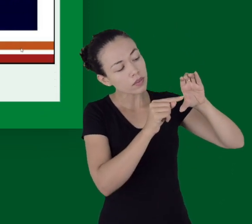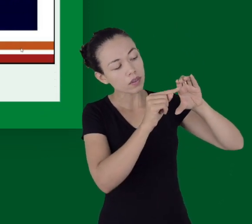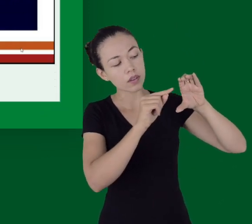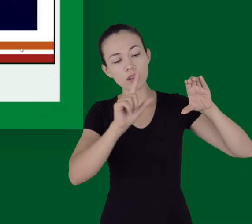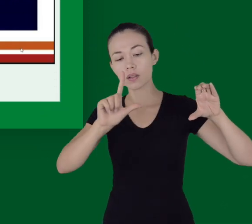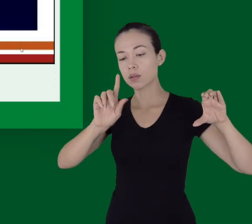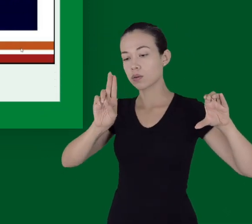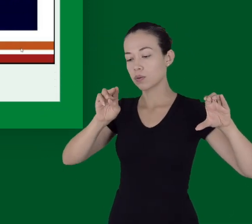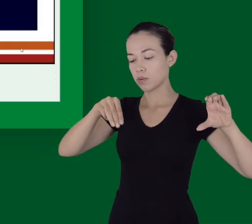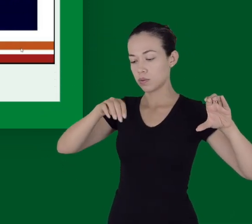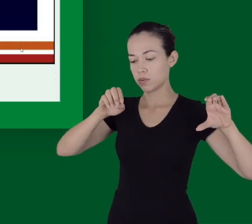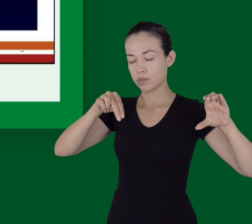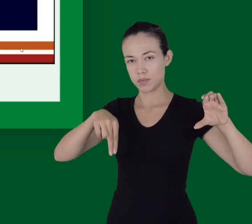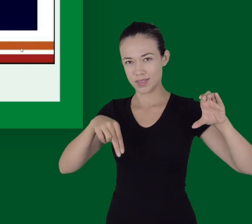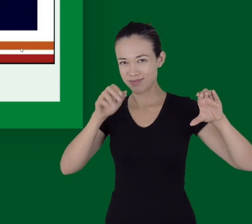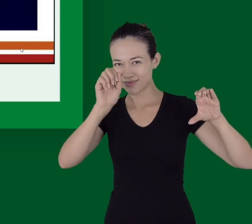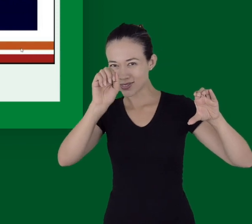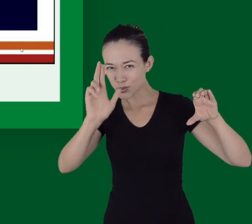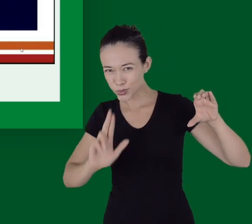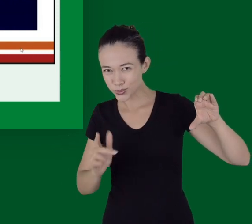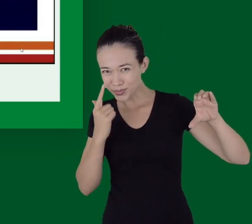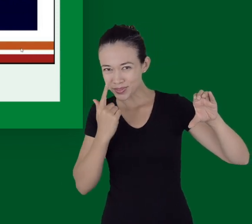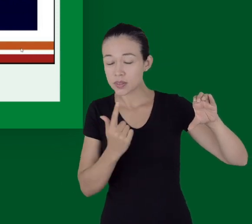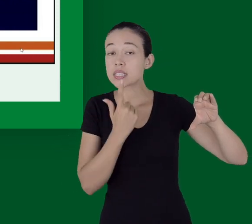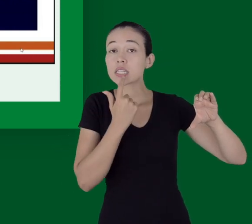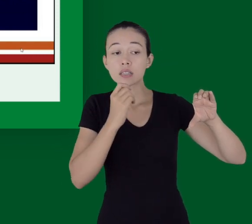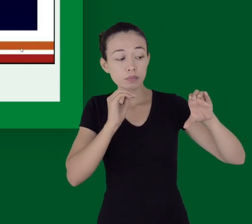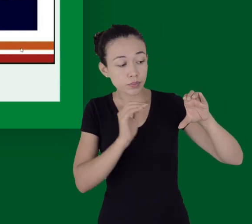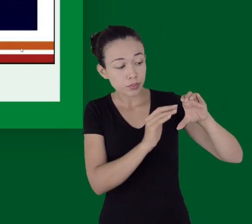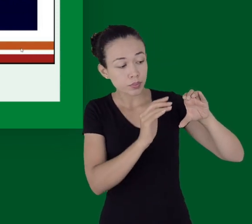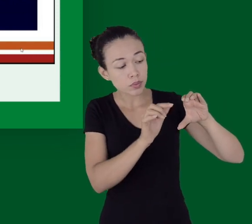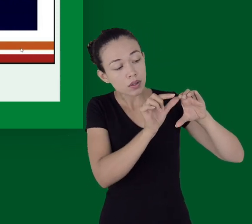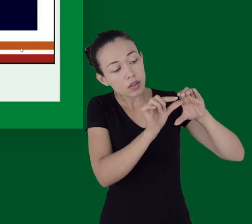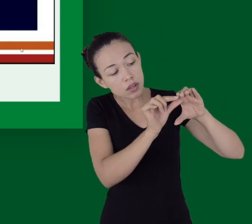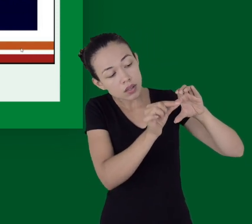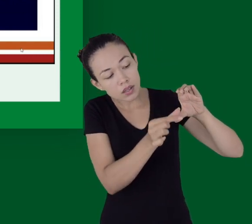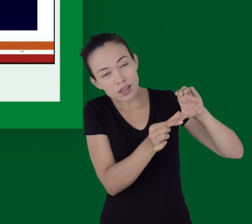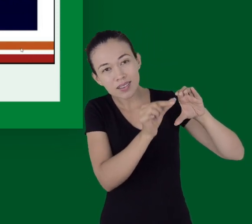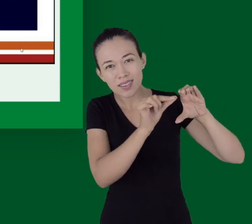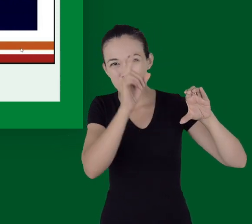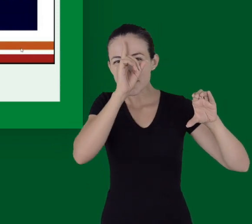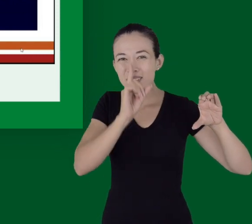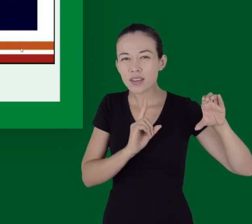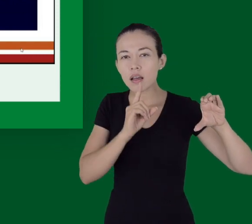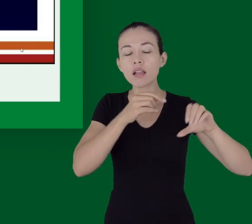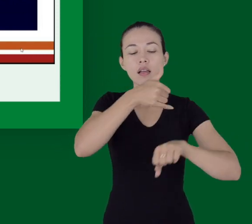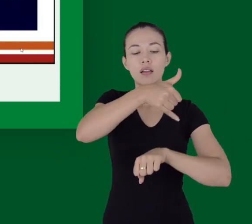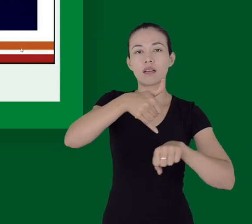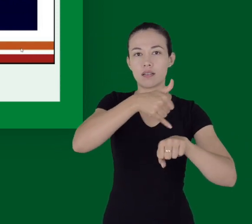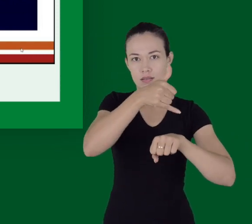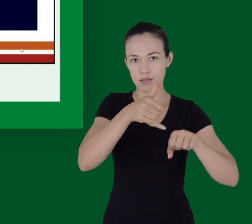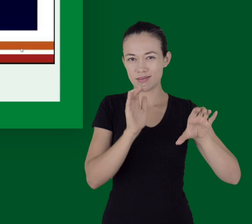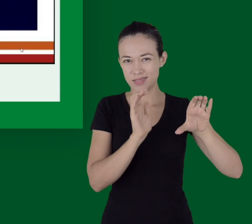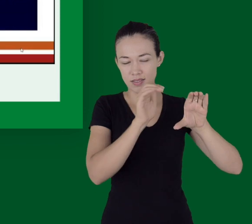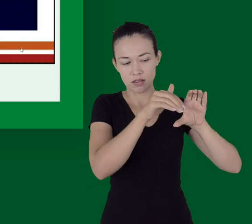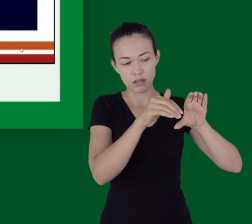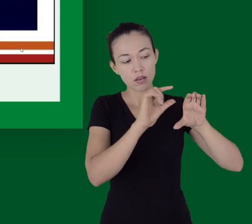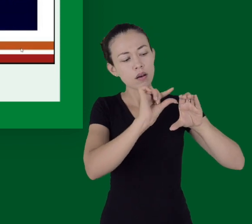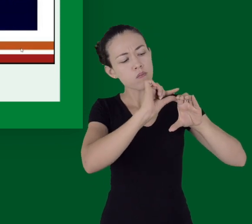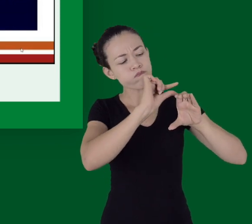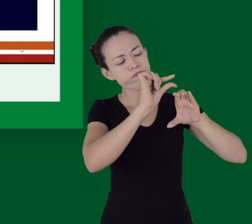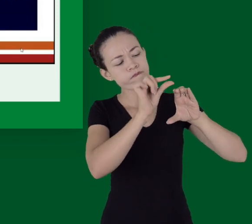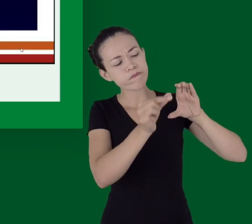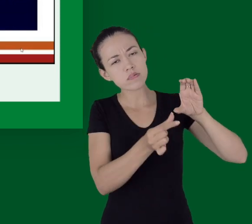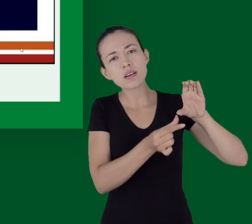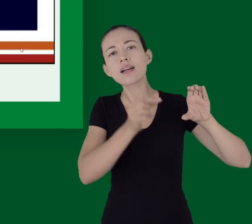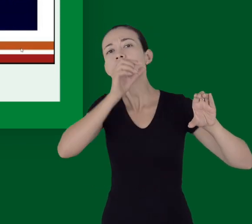azul, que é onde passa o sangue. Ali no amarelo seria o corpo lipídico, né, a quantidade de colesterol depositada. E ali de laranja,